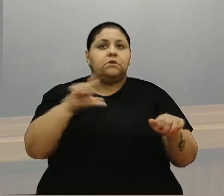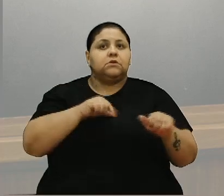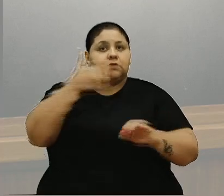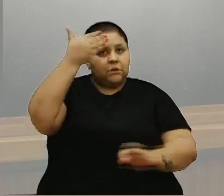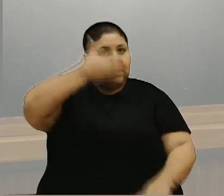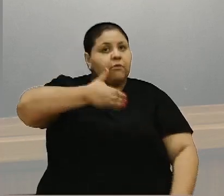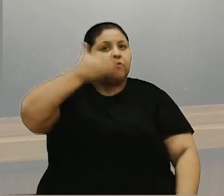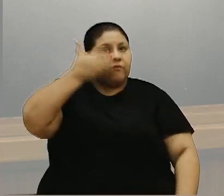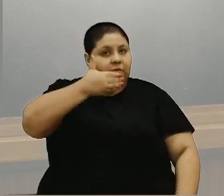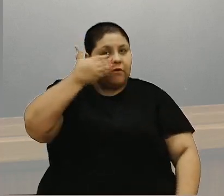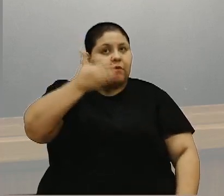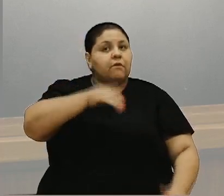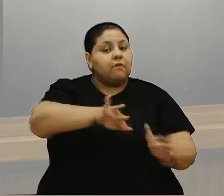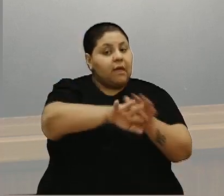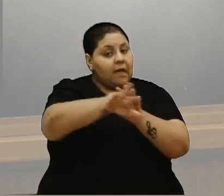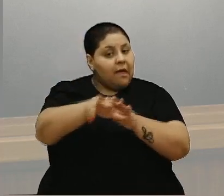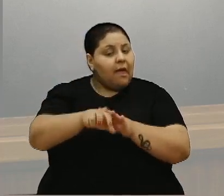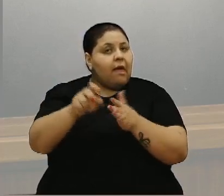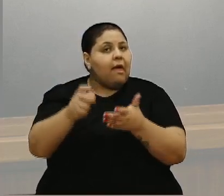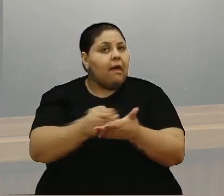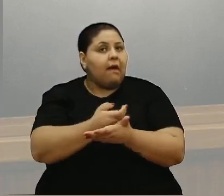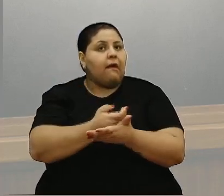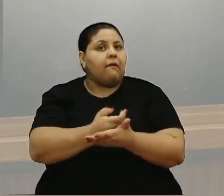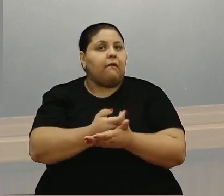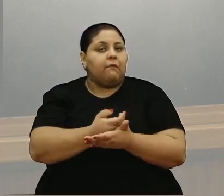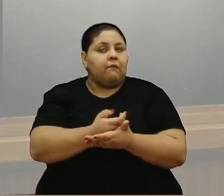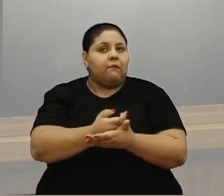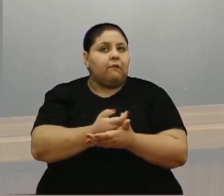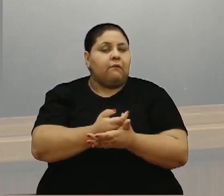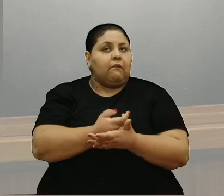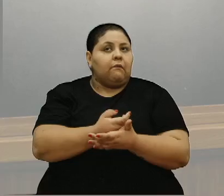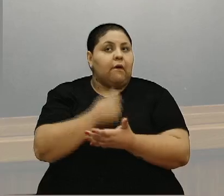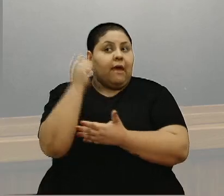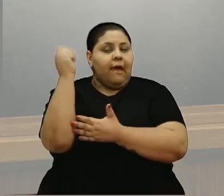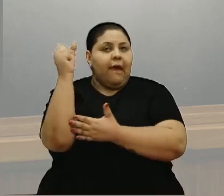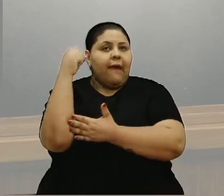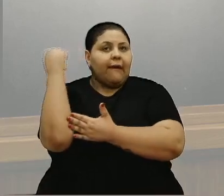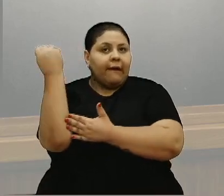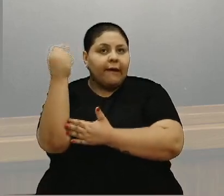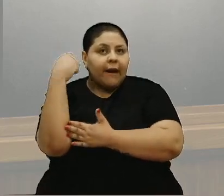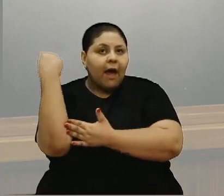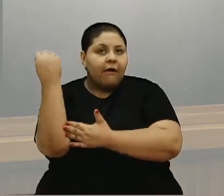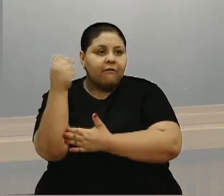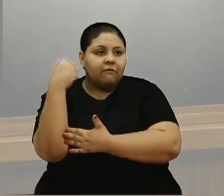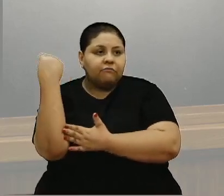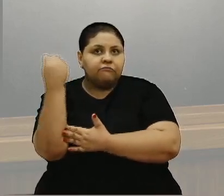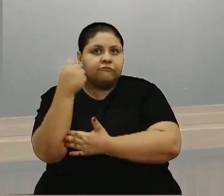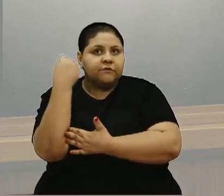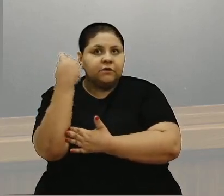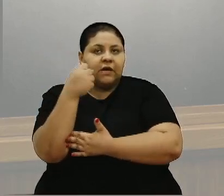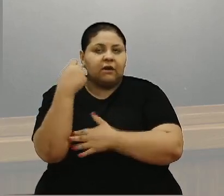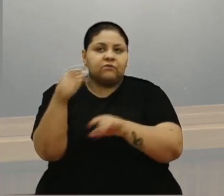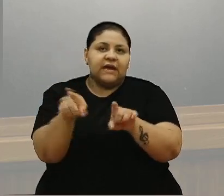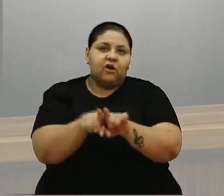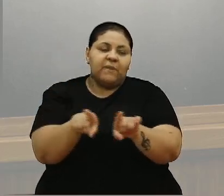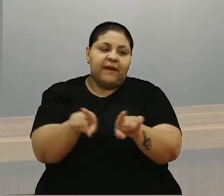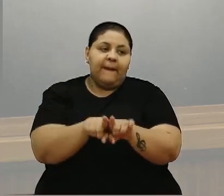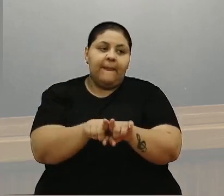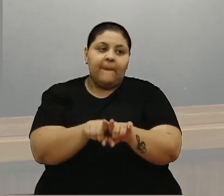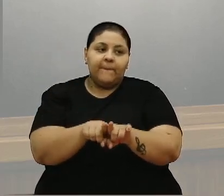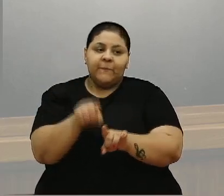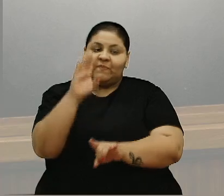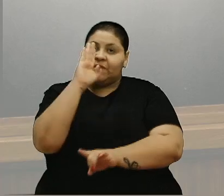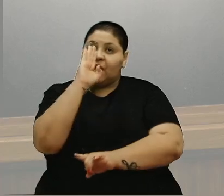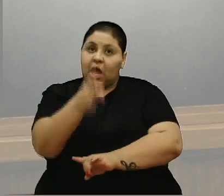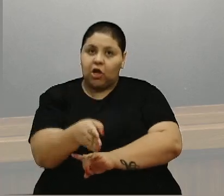é crime. Isso é bem grave, insinuar, dizer ou qualquer situação nesse sentido. Mas voltando ao